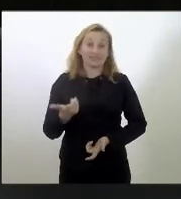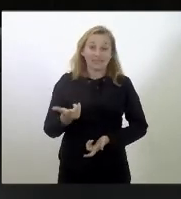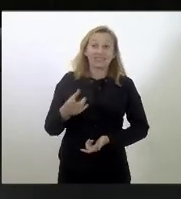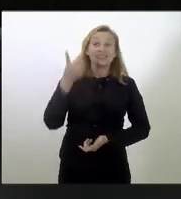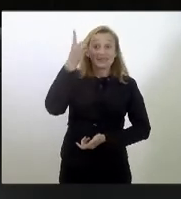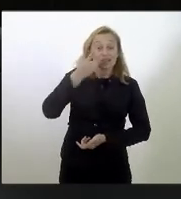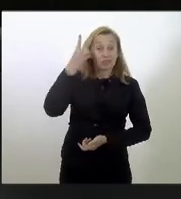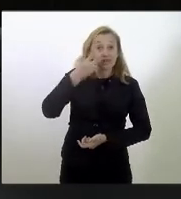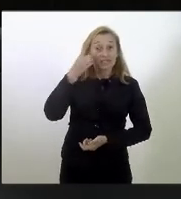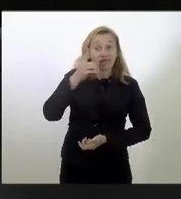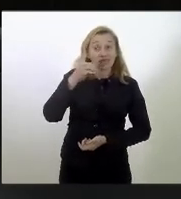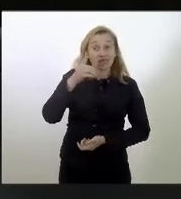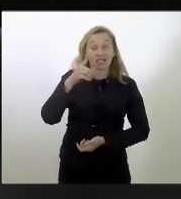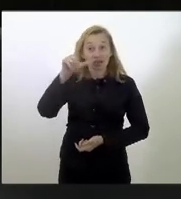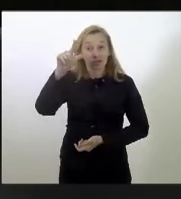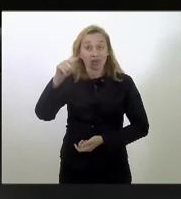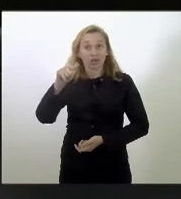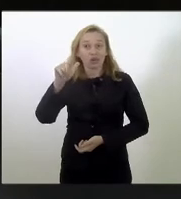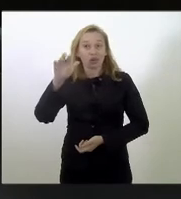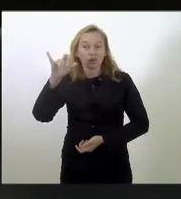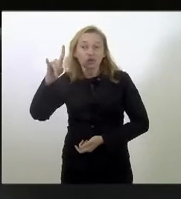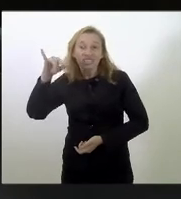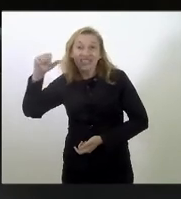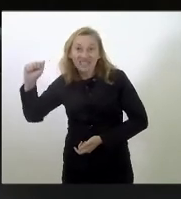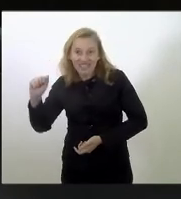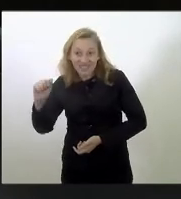deputada Lucinha, desde que era vereadora.